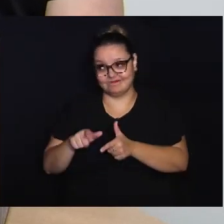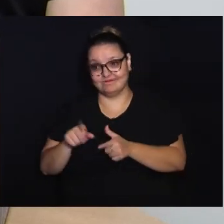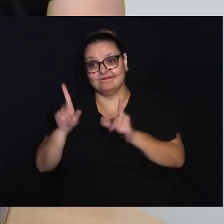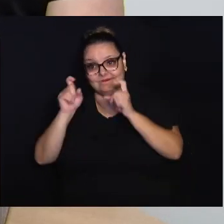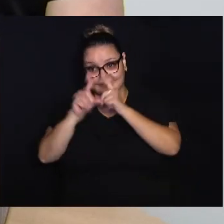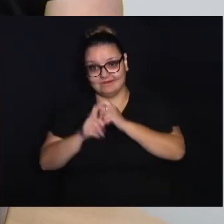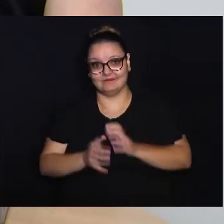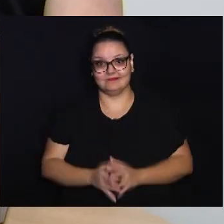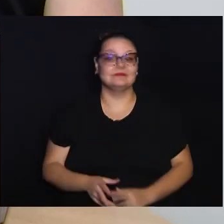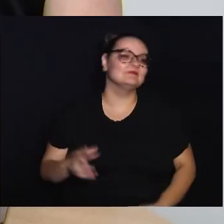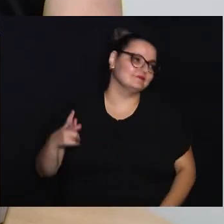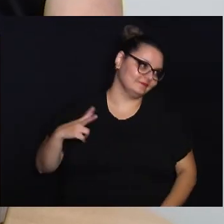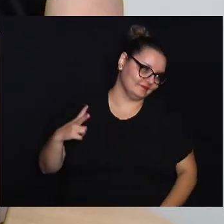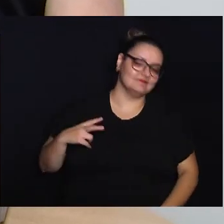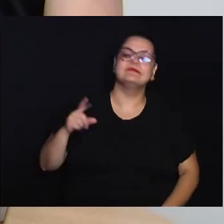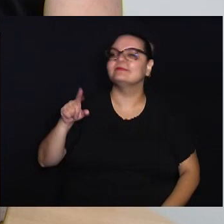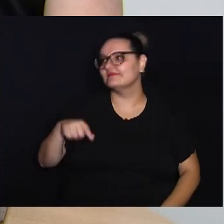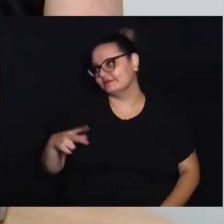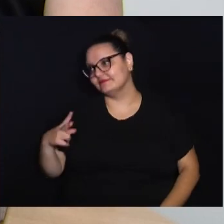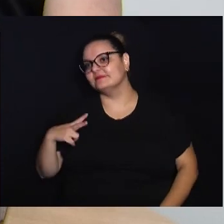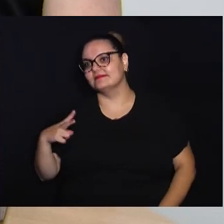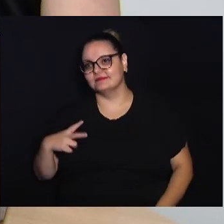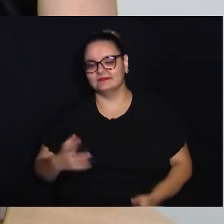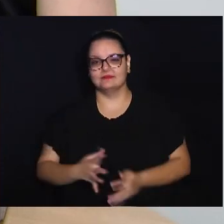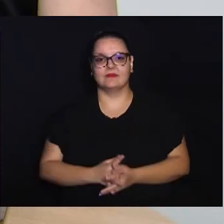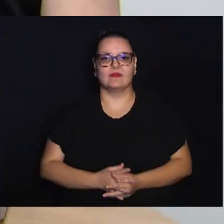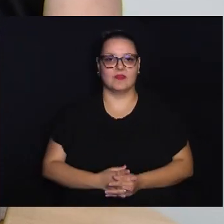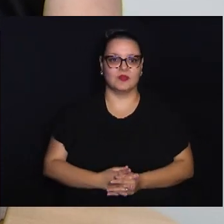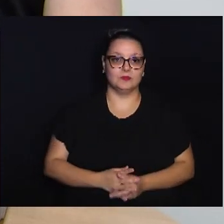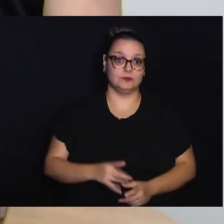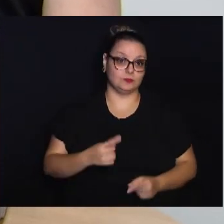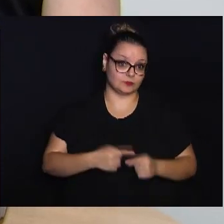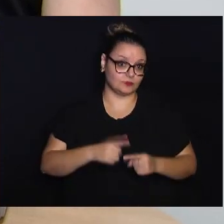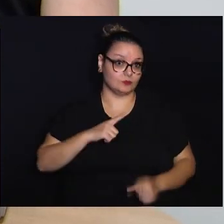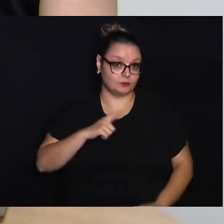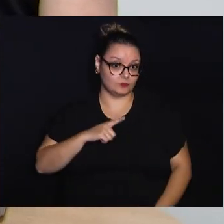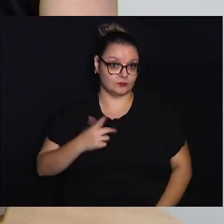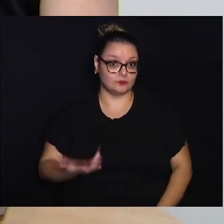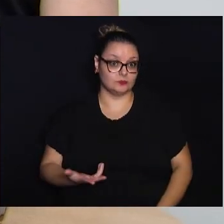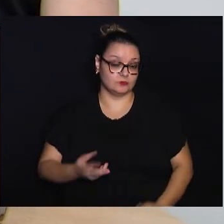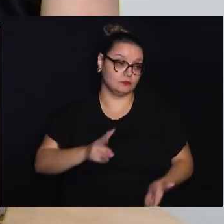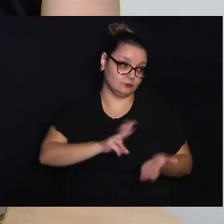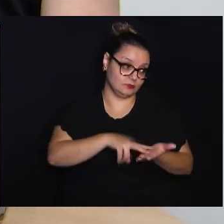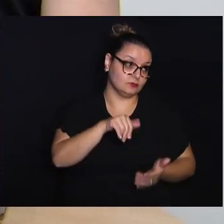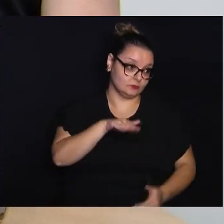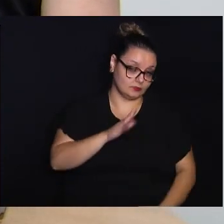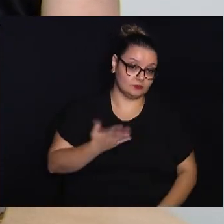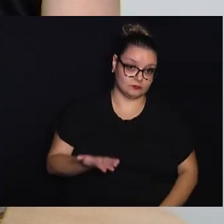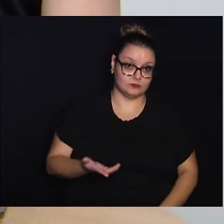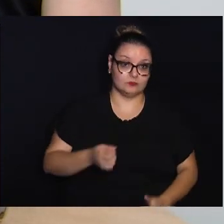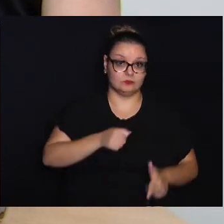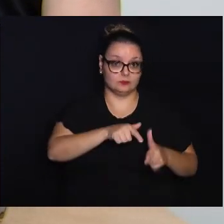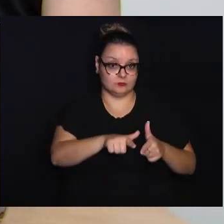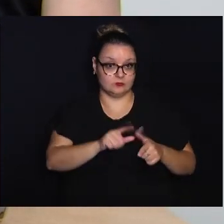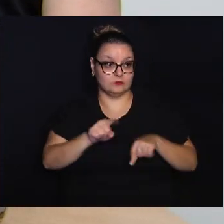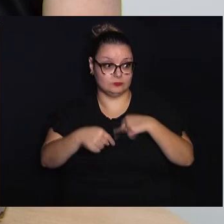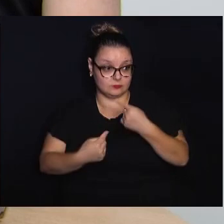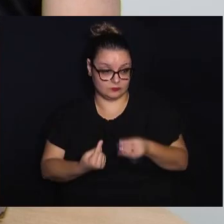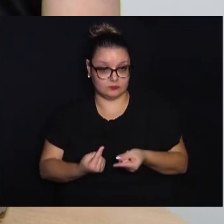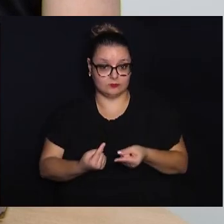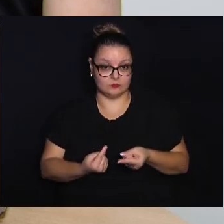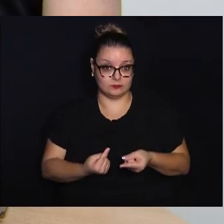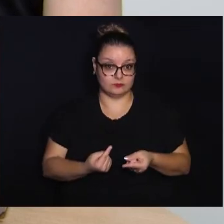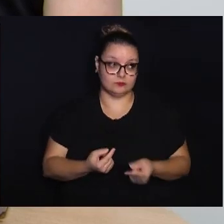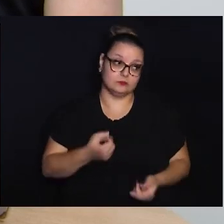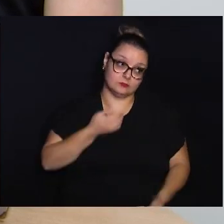alugar é muito difícil. É muito pessoal, né? É muito pessoal. Porque existem momentos em que é mais vantajoso alugar,